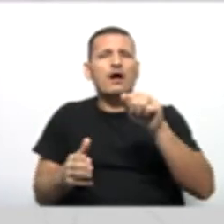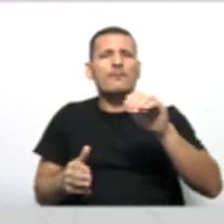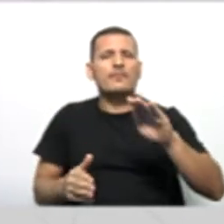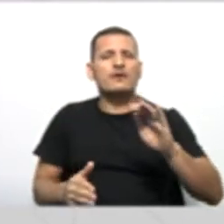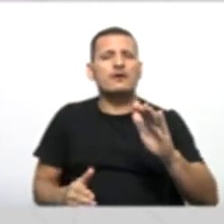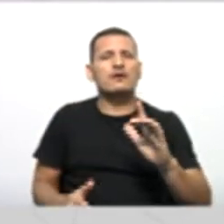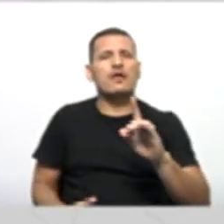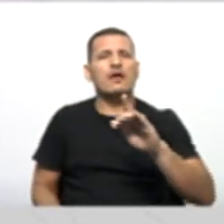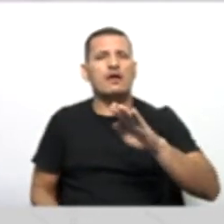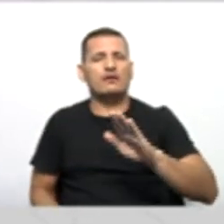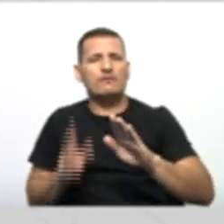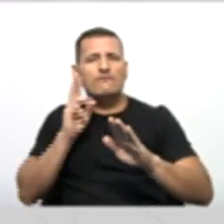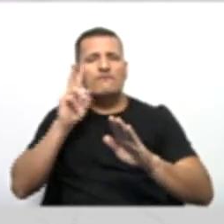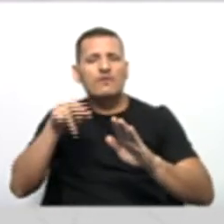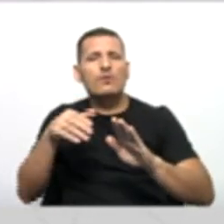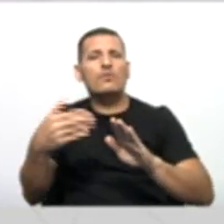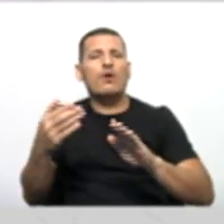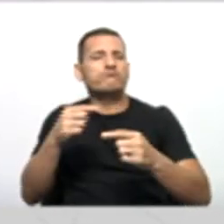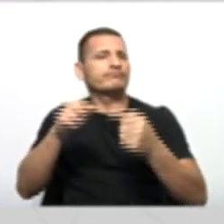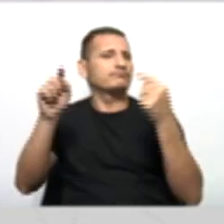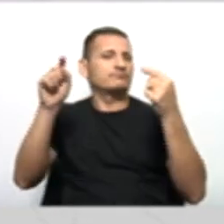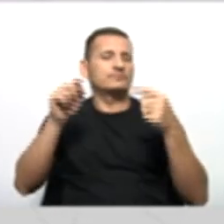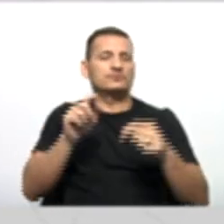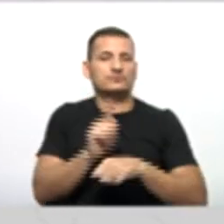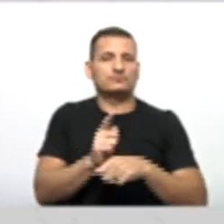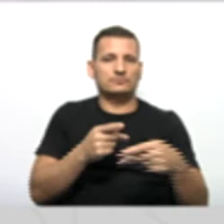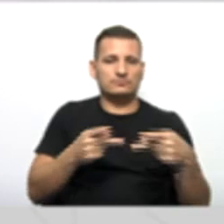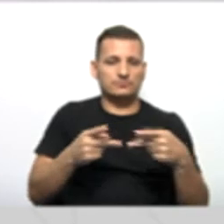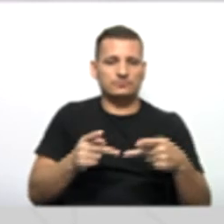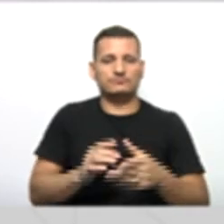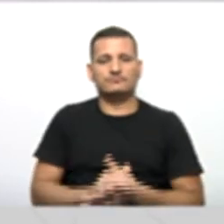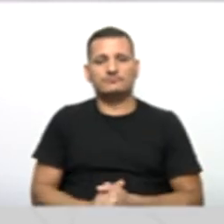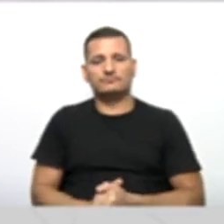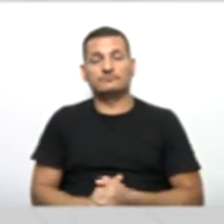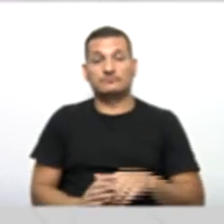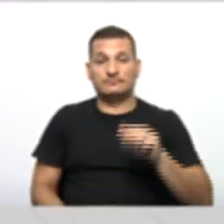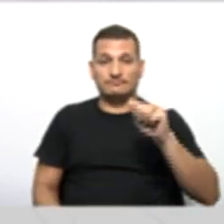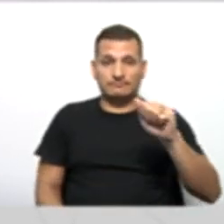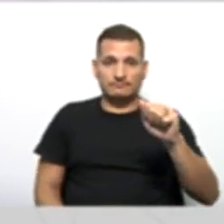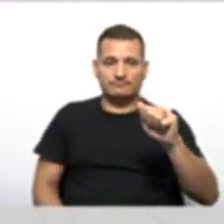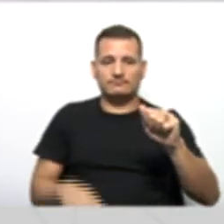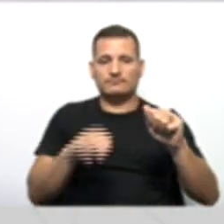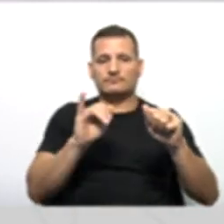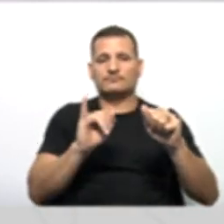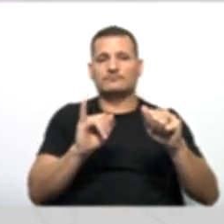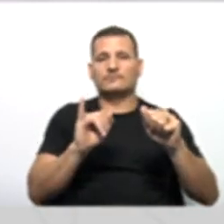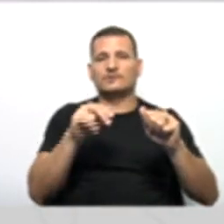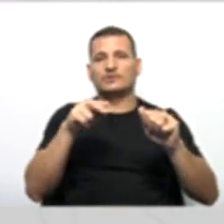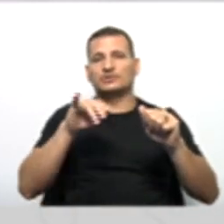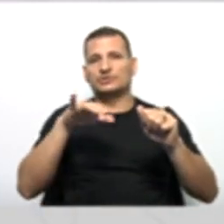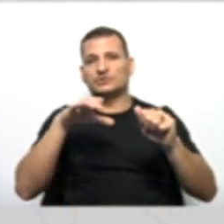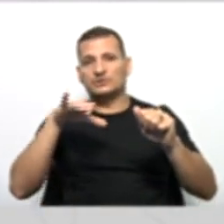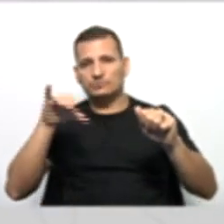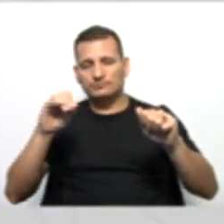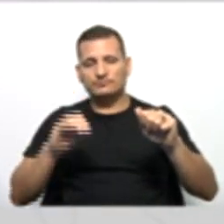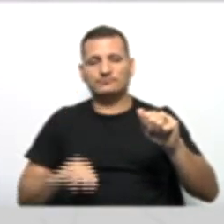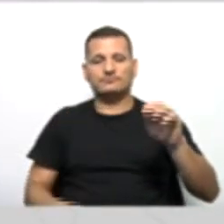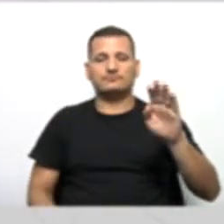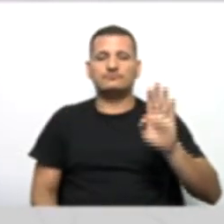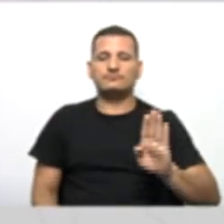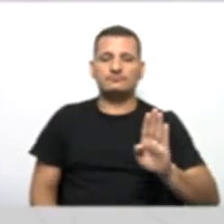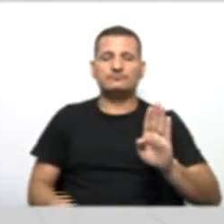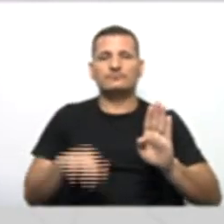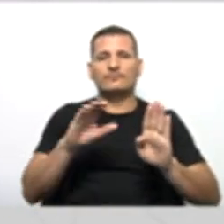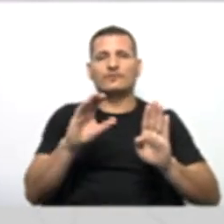do gerenciamento de projetos. Aí a gente tem as nossas alternativas. Alternativa A, início.